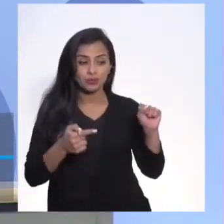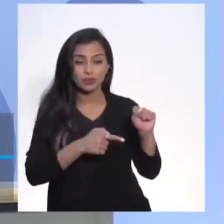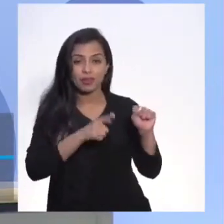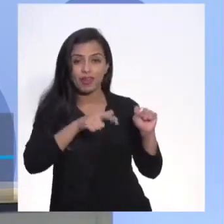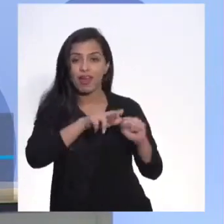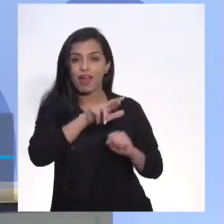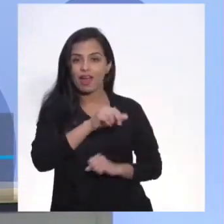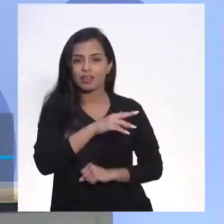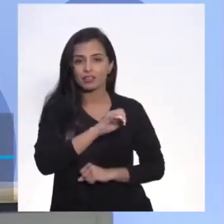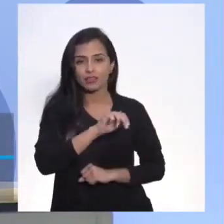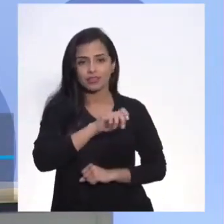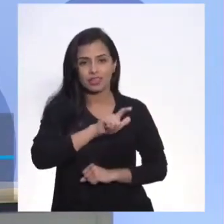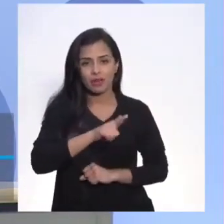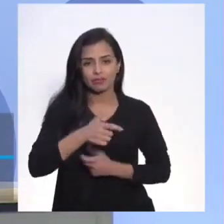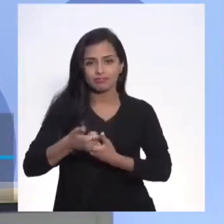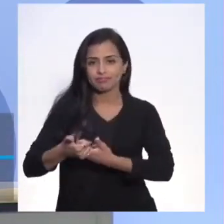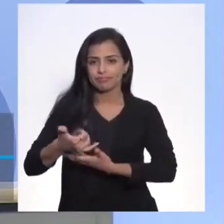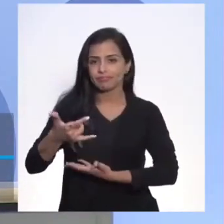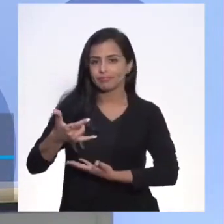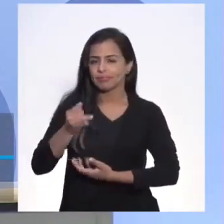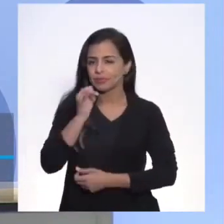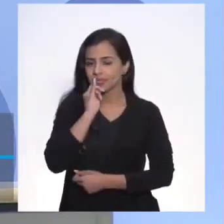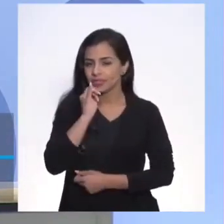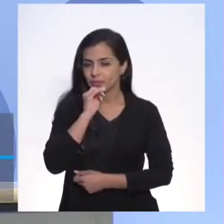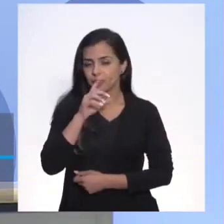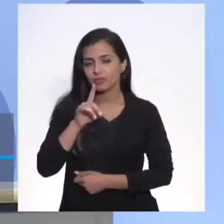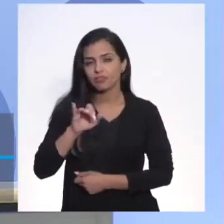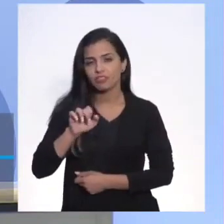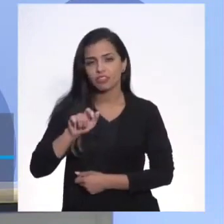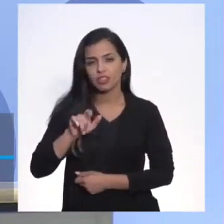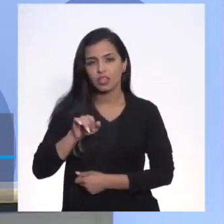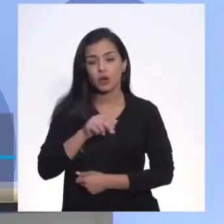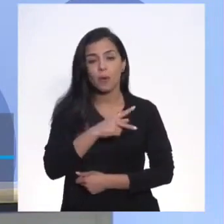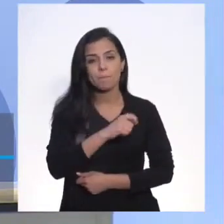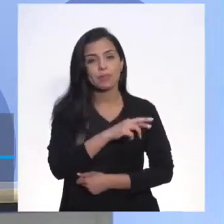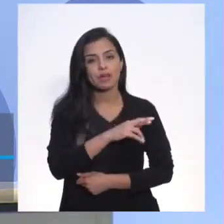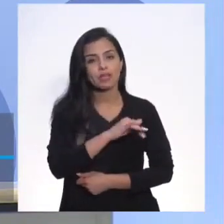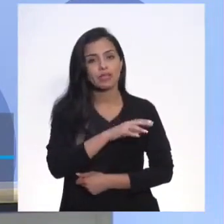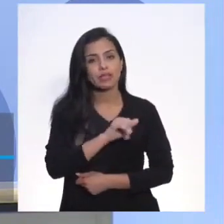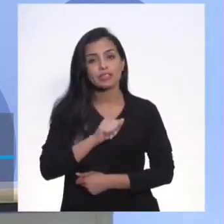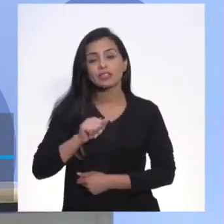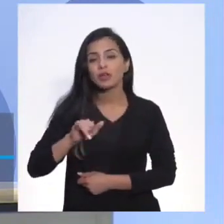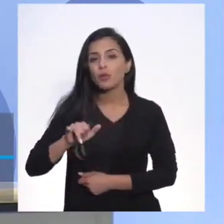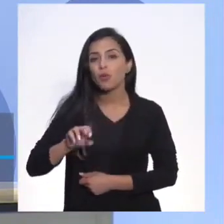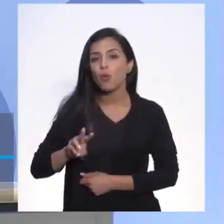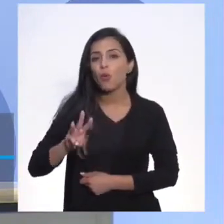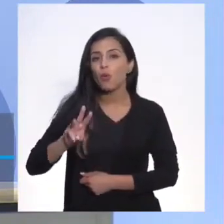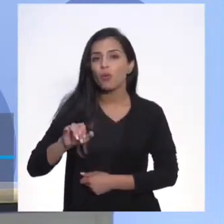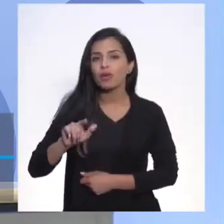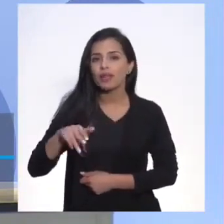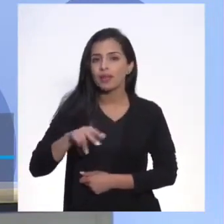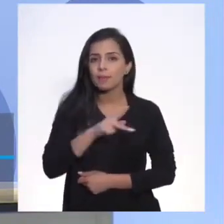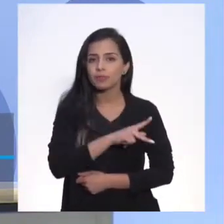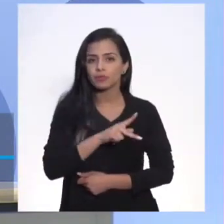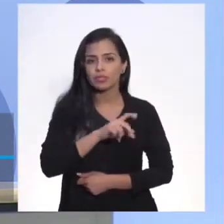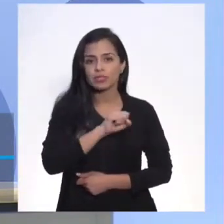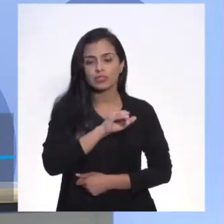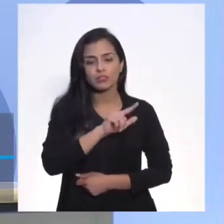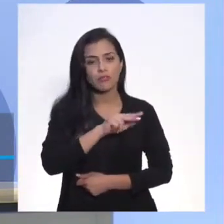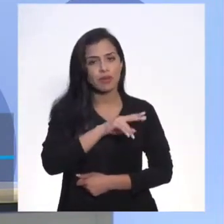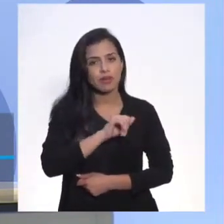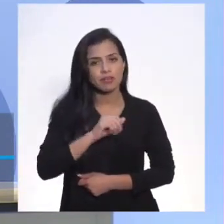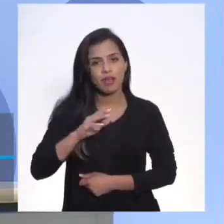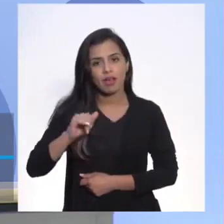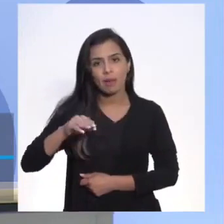12, irracional. Quem falou isso, por exemplo, e participou lá? O Diego, da professora Patrícia, o William, da professora Silvana, a Camille, do